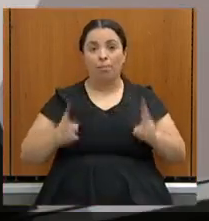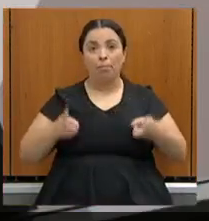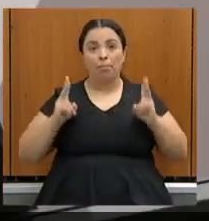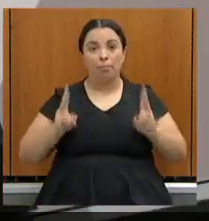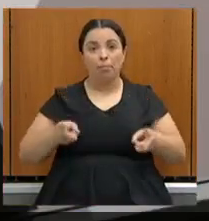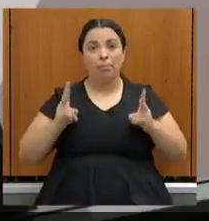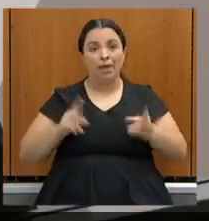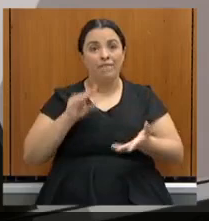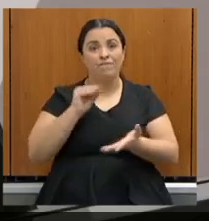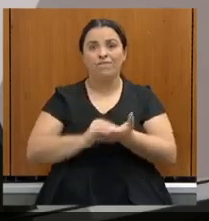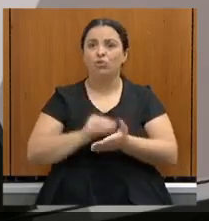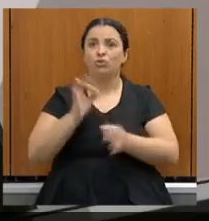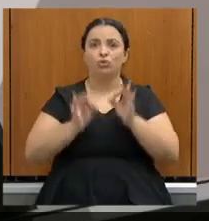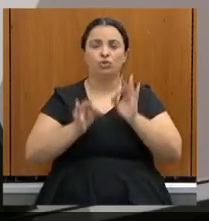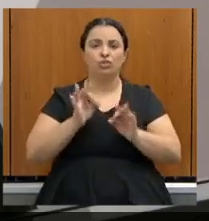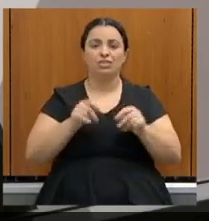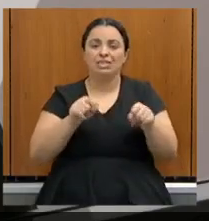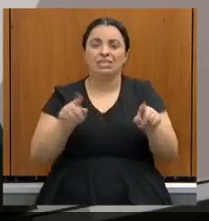de tamanha monta.